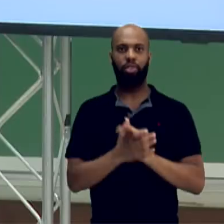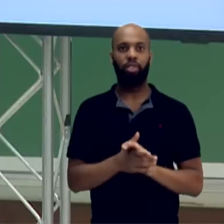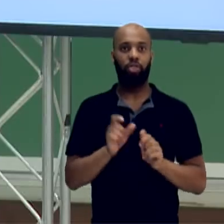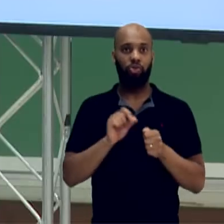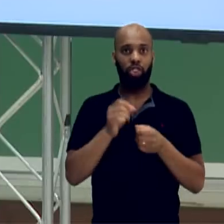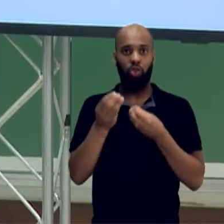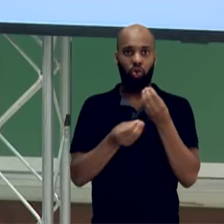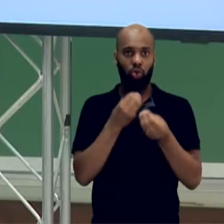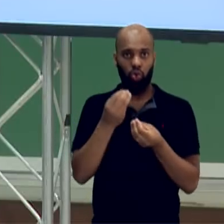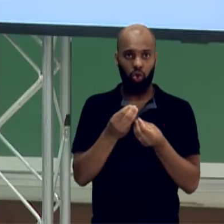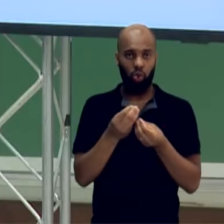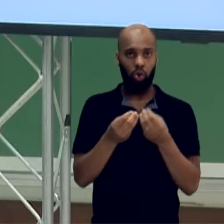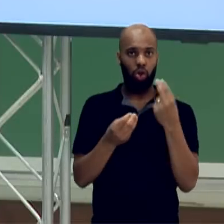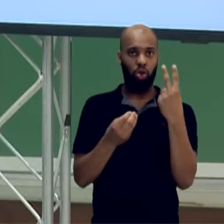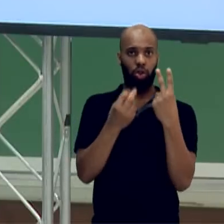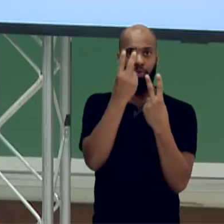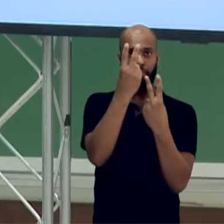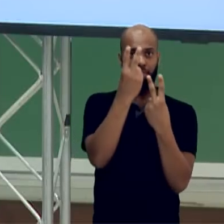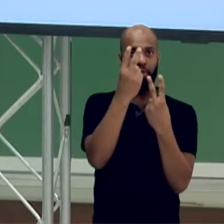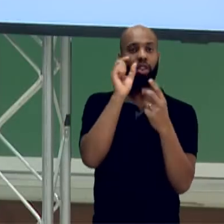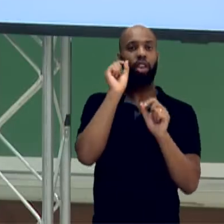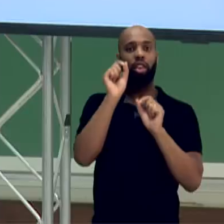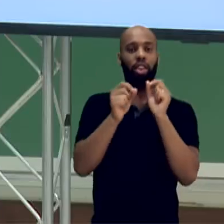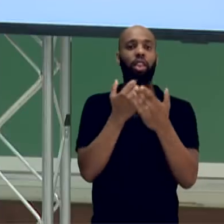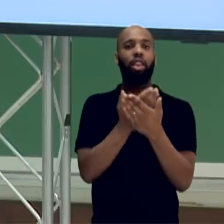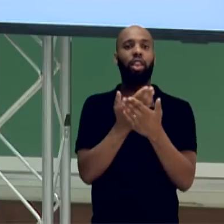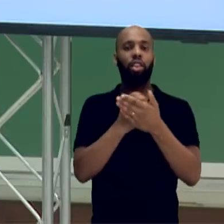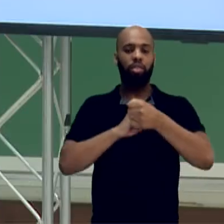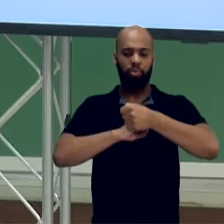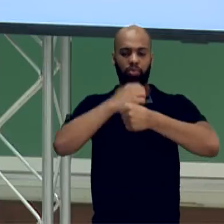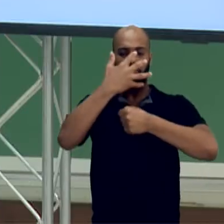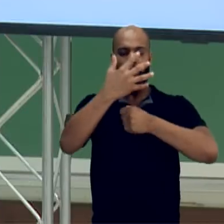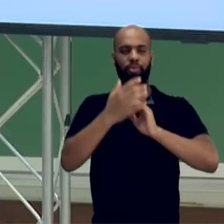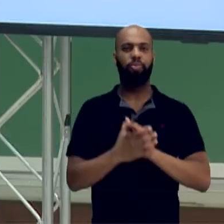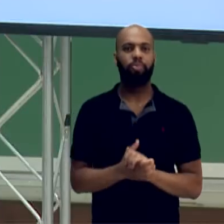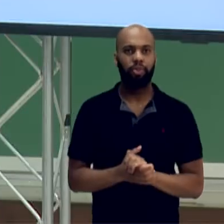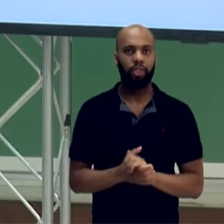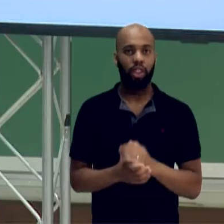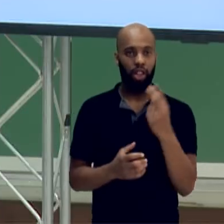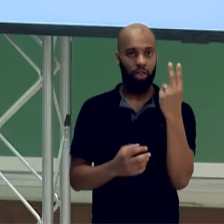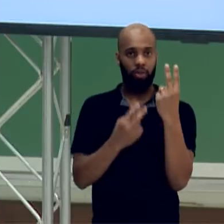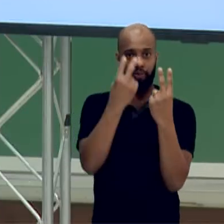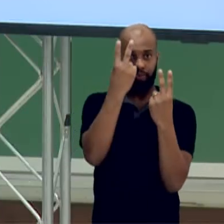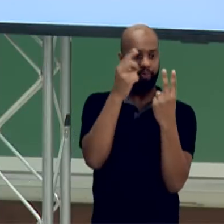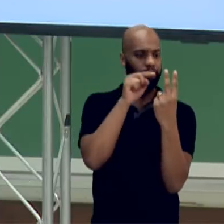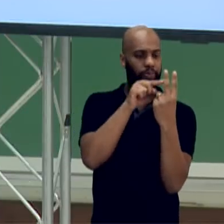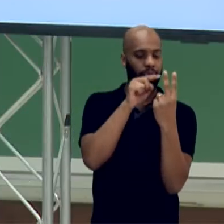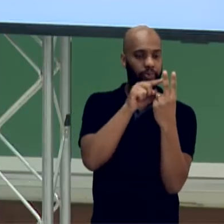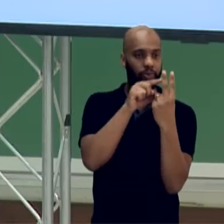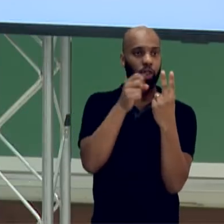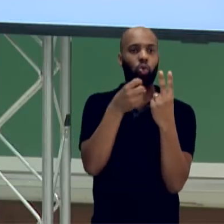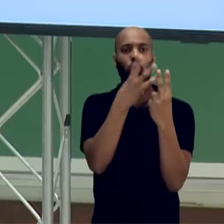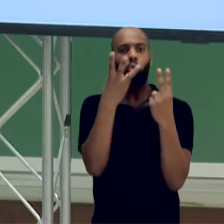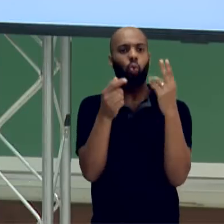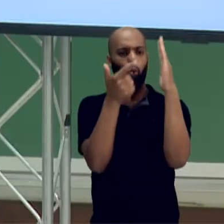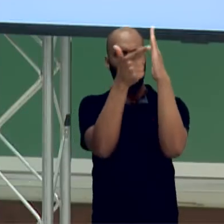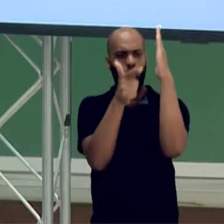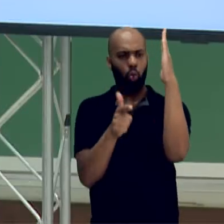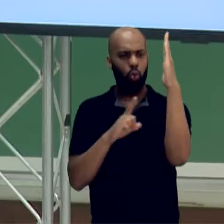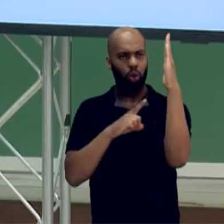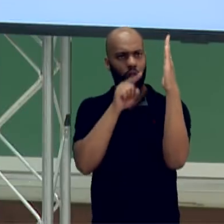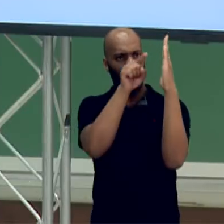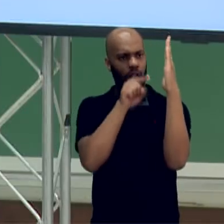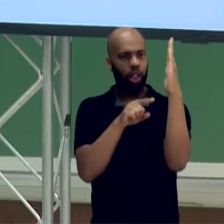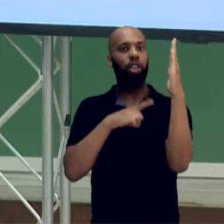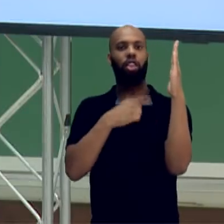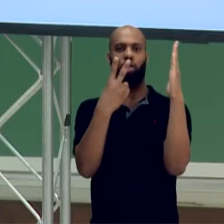expoente 2. Lembrando da aula de potenciação. 2, que é o fator, e ele se repetiu 2 vezes, então o expoente